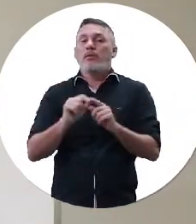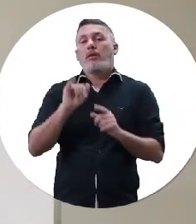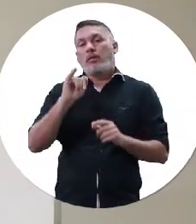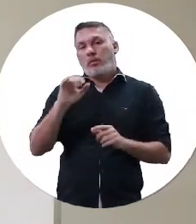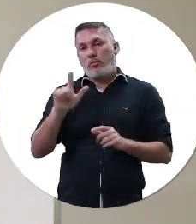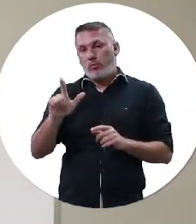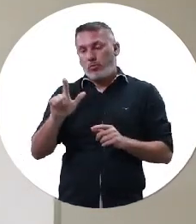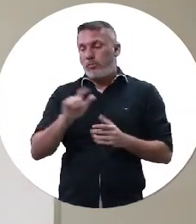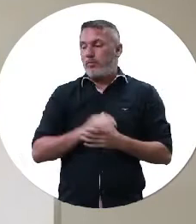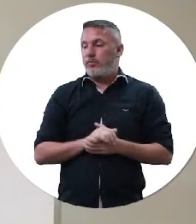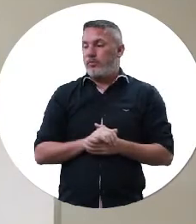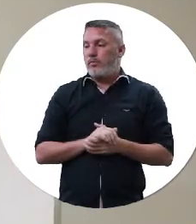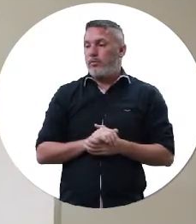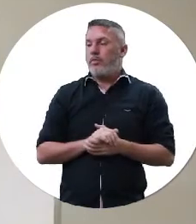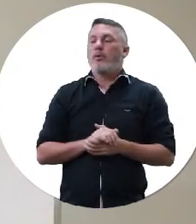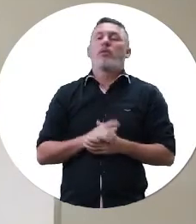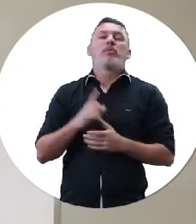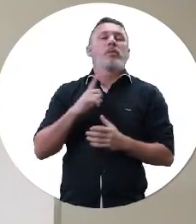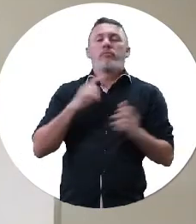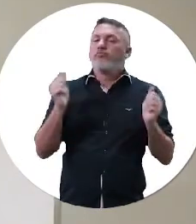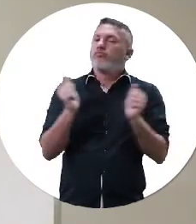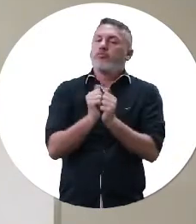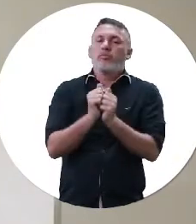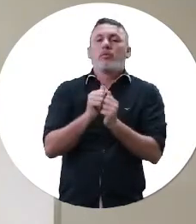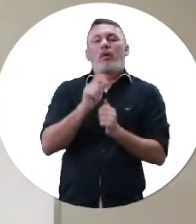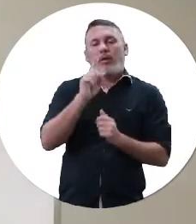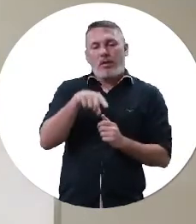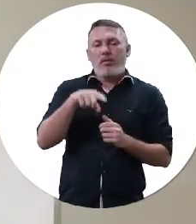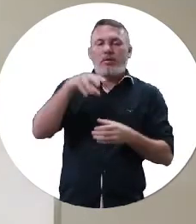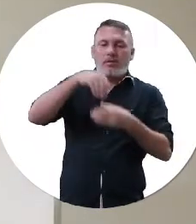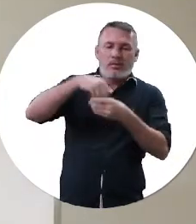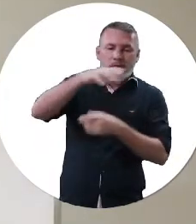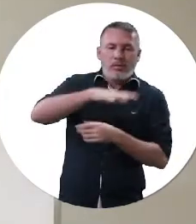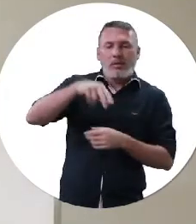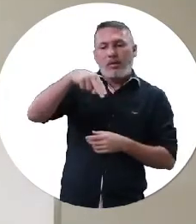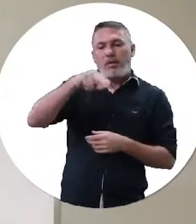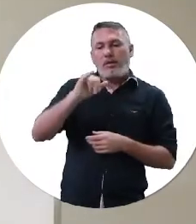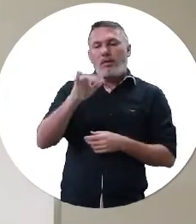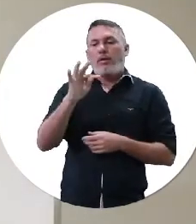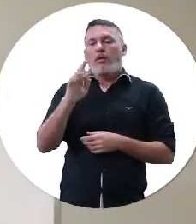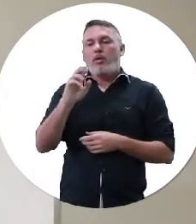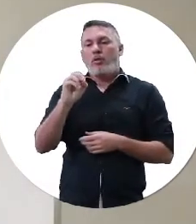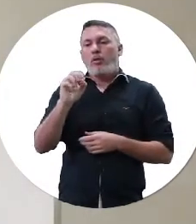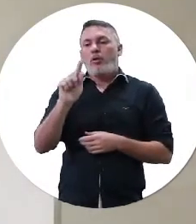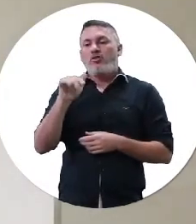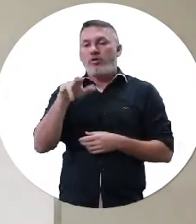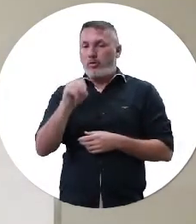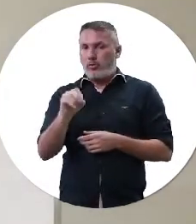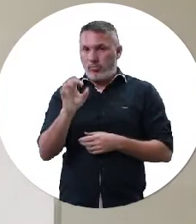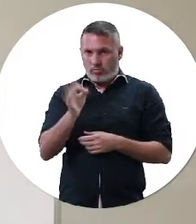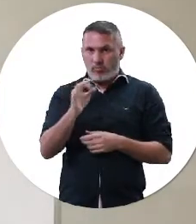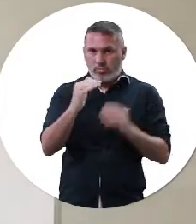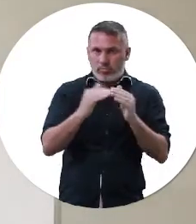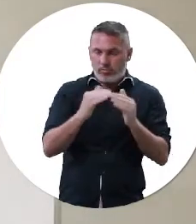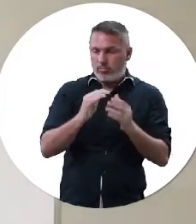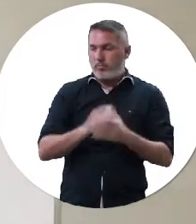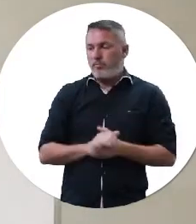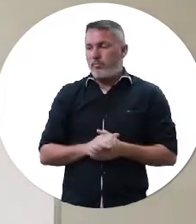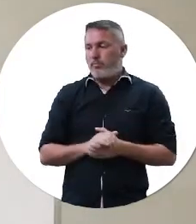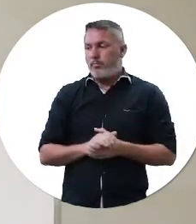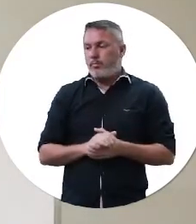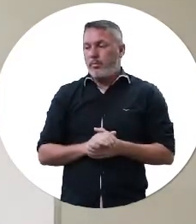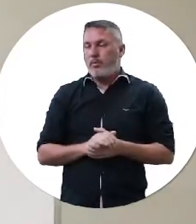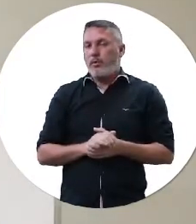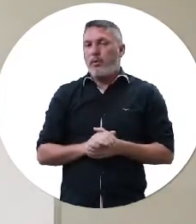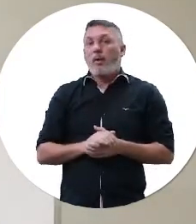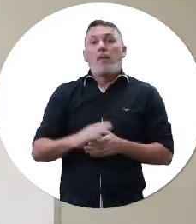carbono, met. Com terminação de radical, il. Ambos estão ligados ao nitrogênio. Concorda?